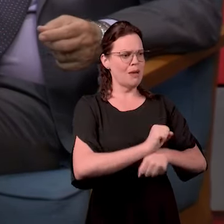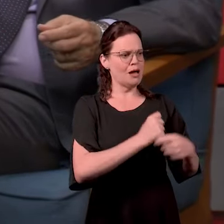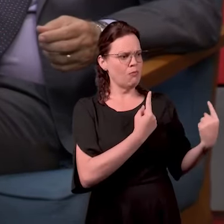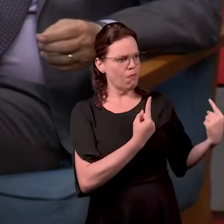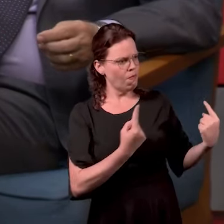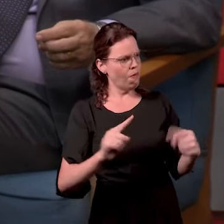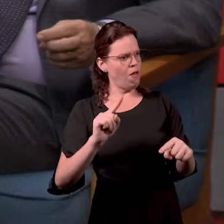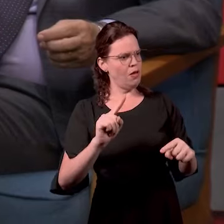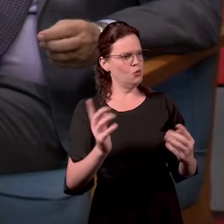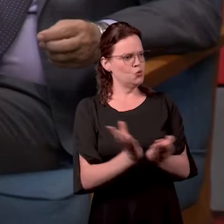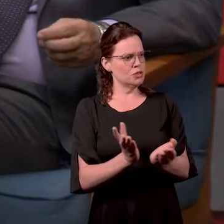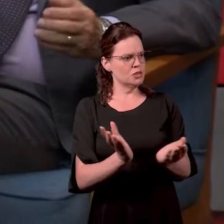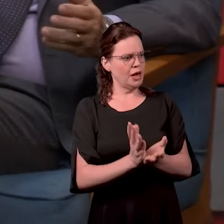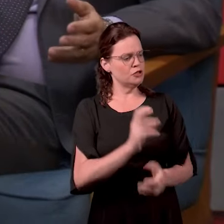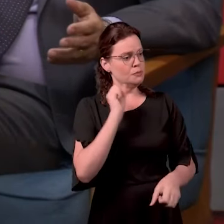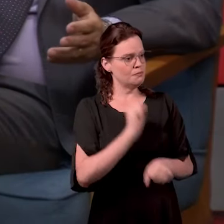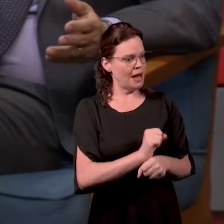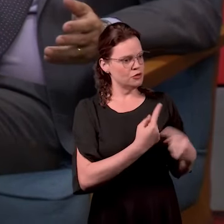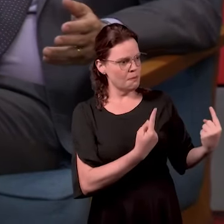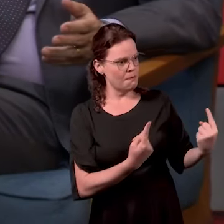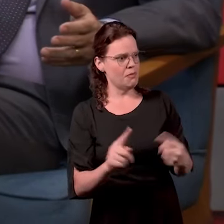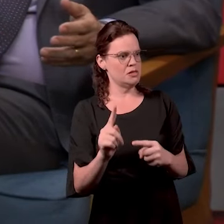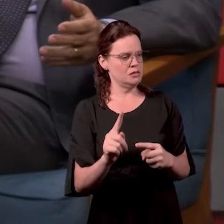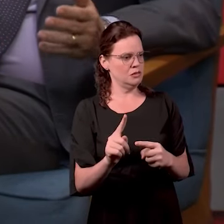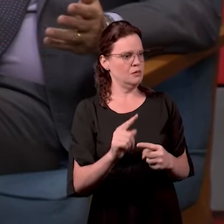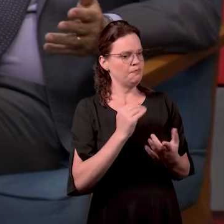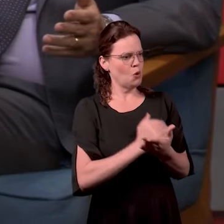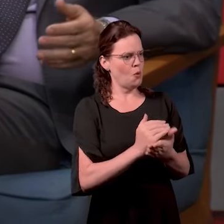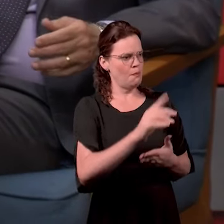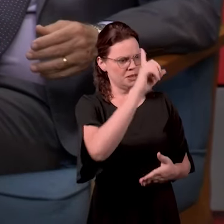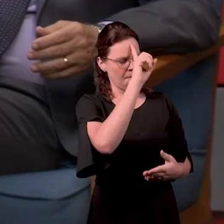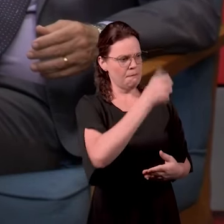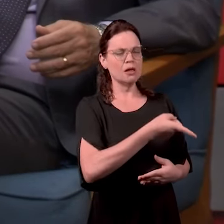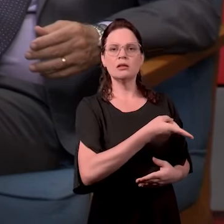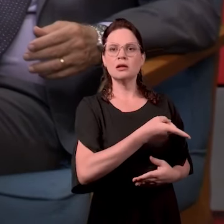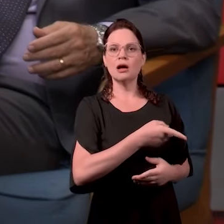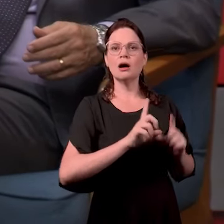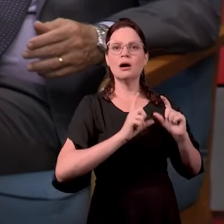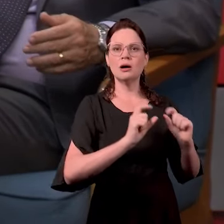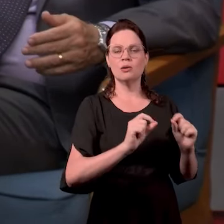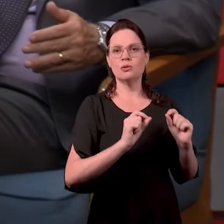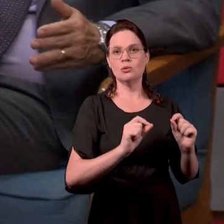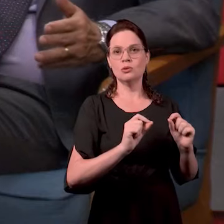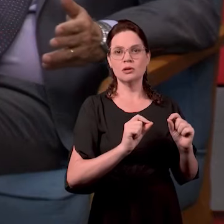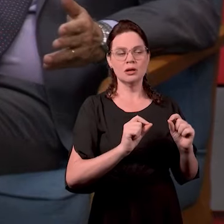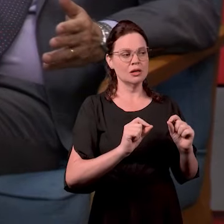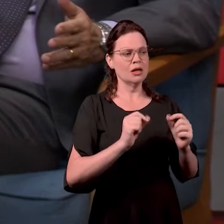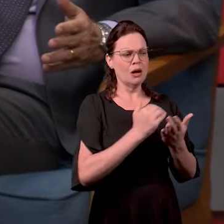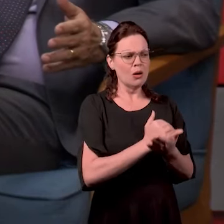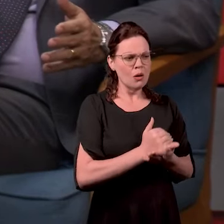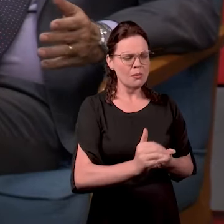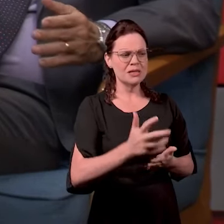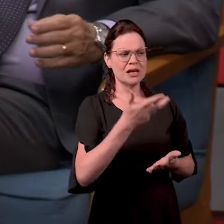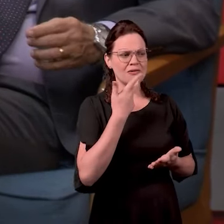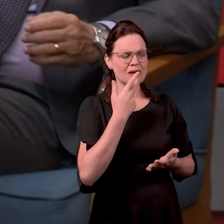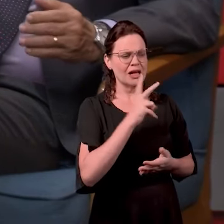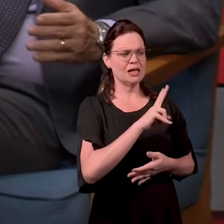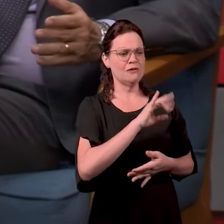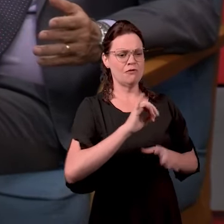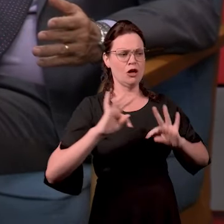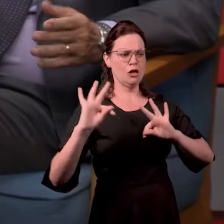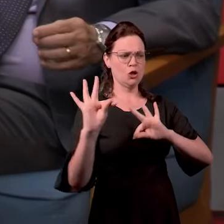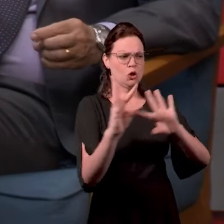a perseguição aos cristãos, e depois Teodósio com o Edito de Tessalônica, quando